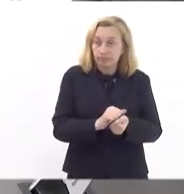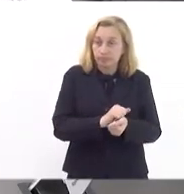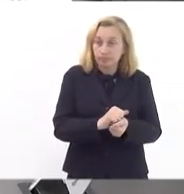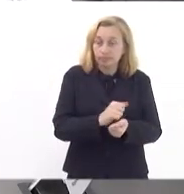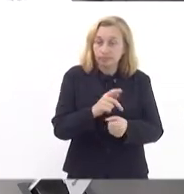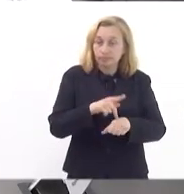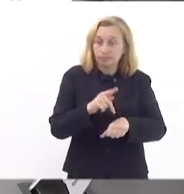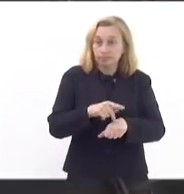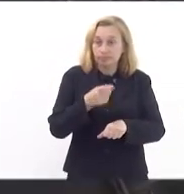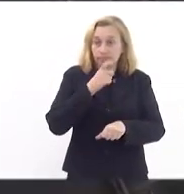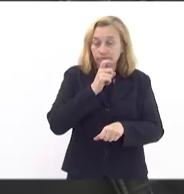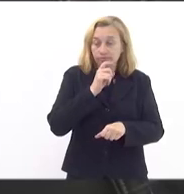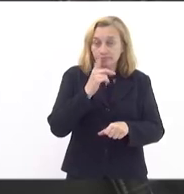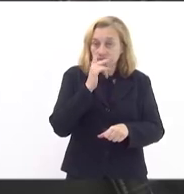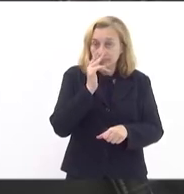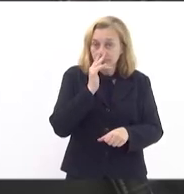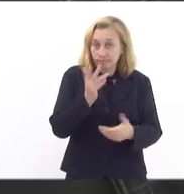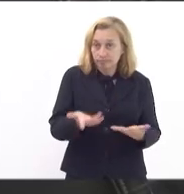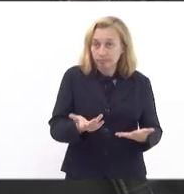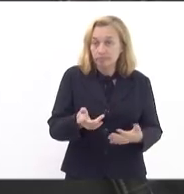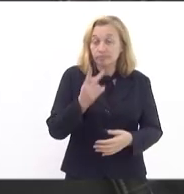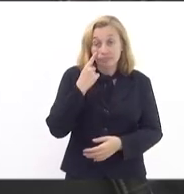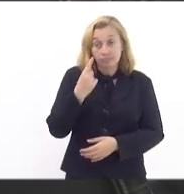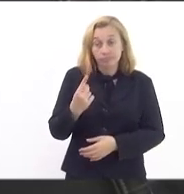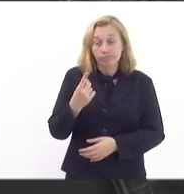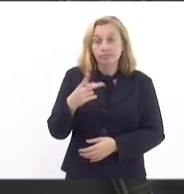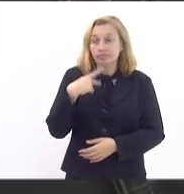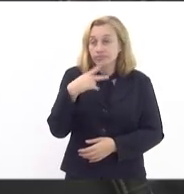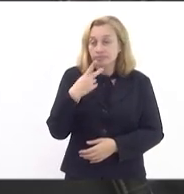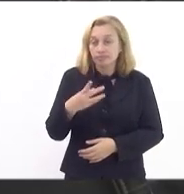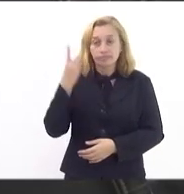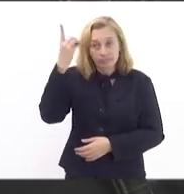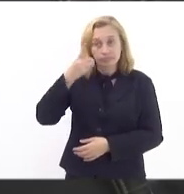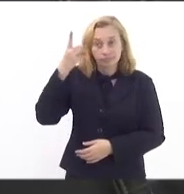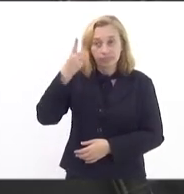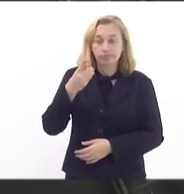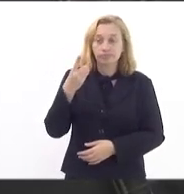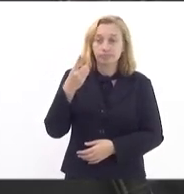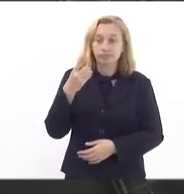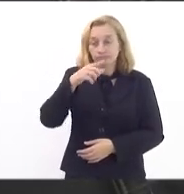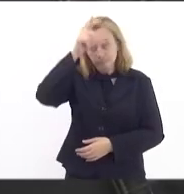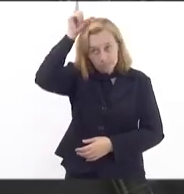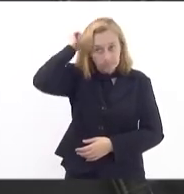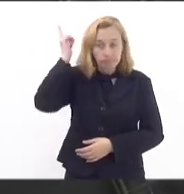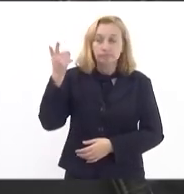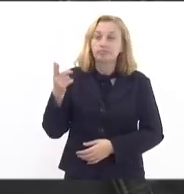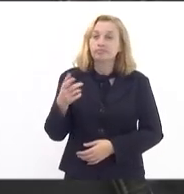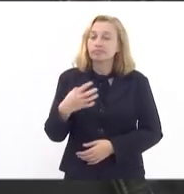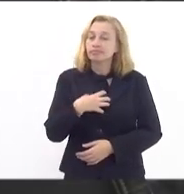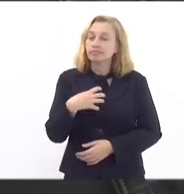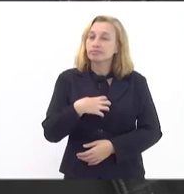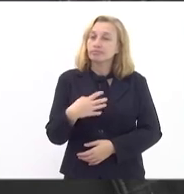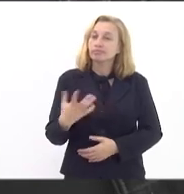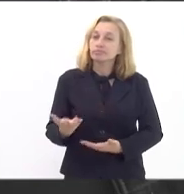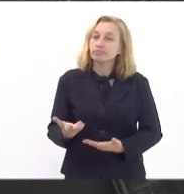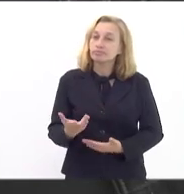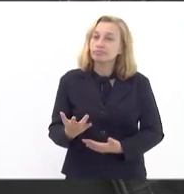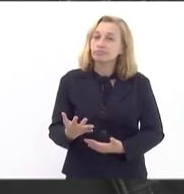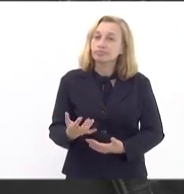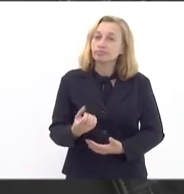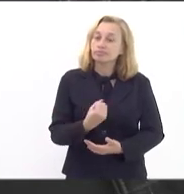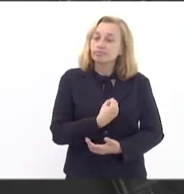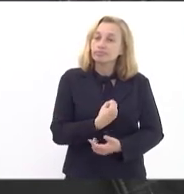eu vejo na Escola Deputado Luiz Paulo acho que é preocupações todos nós parlamentar os sentidos e que esses Uma